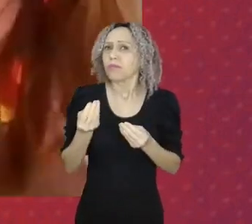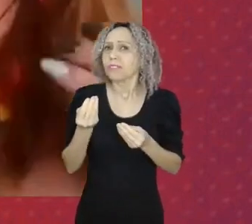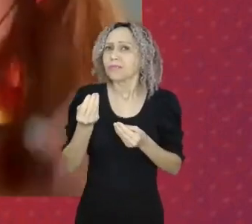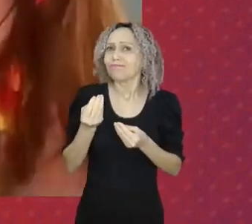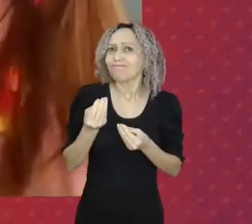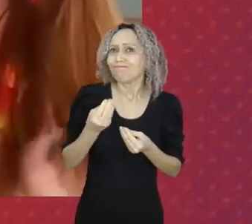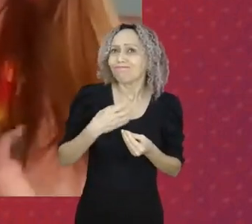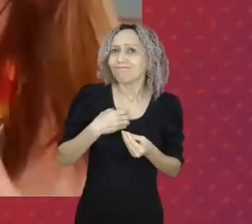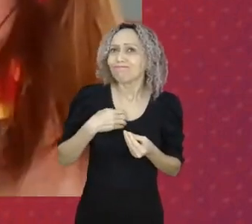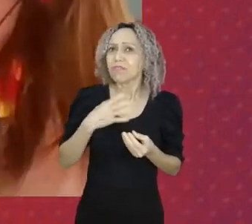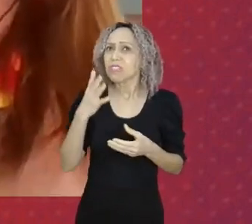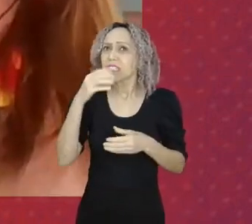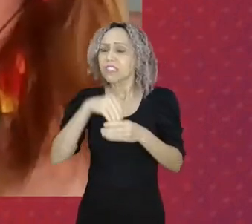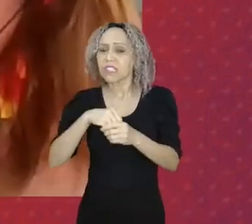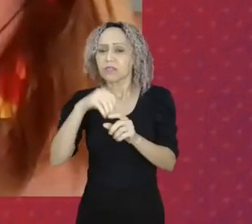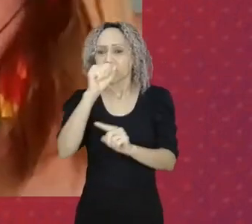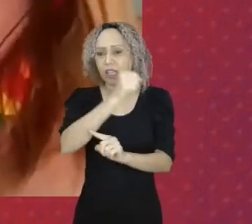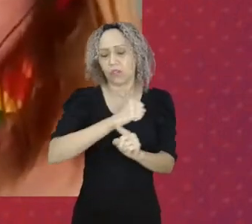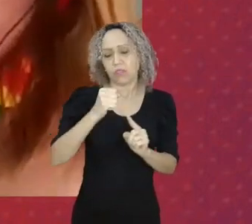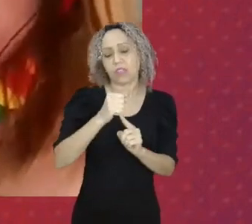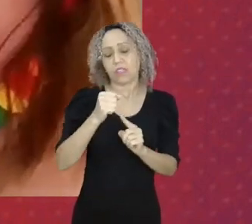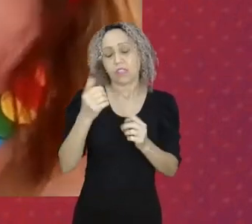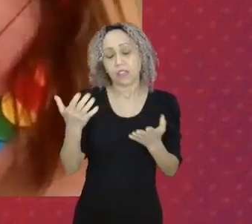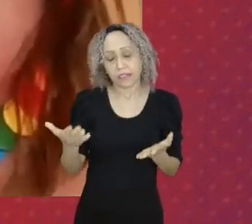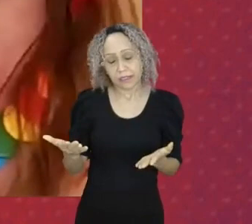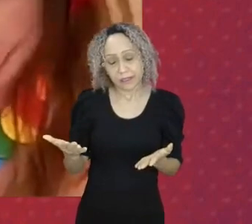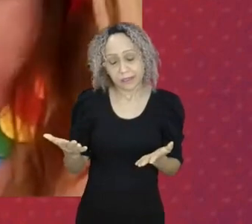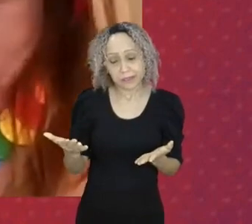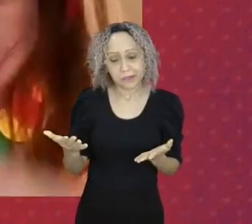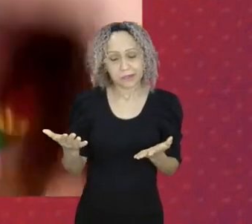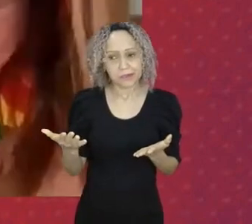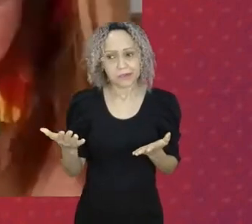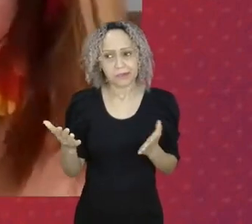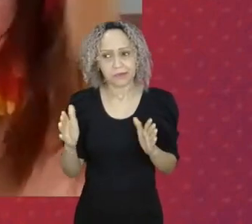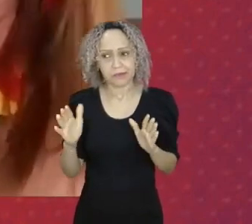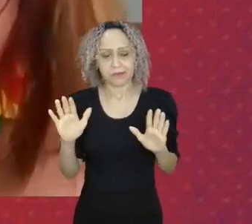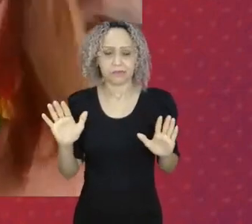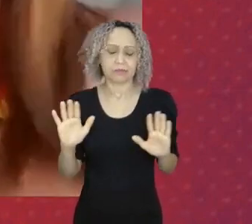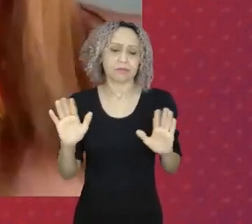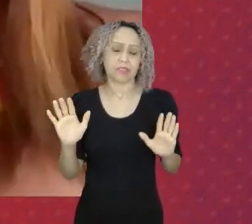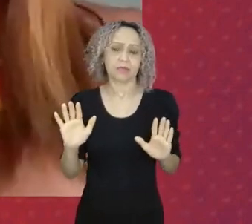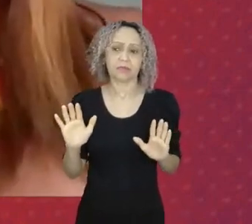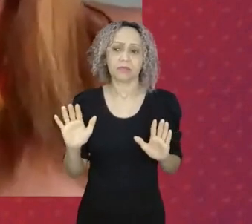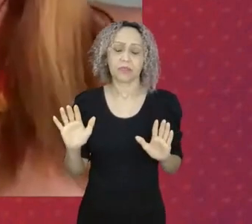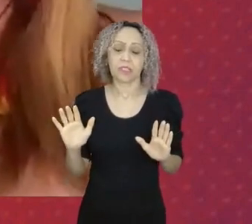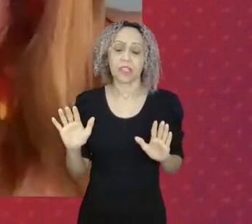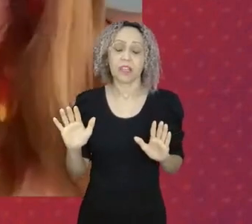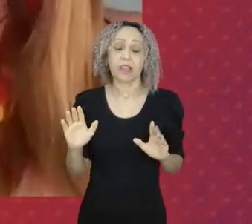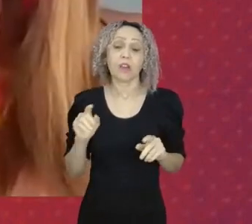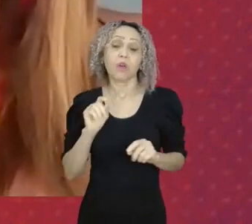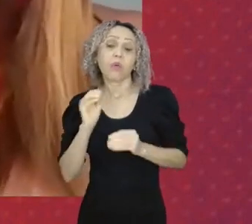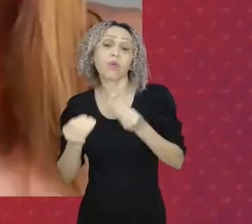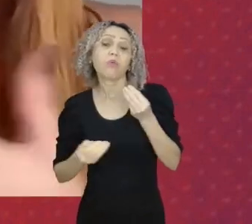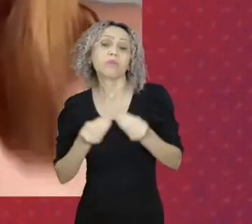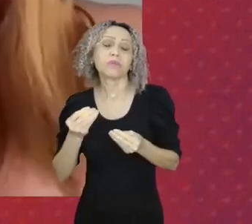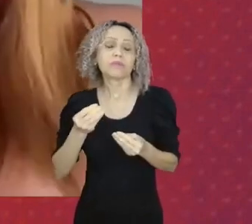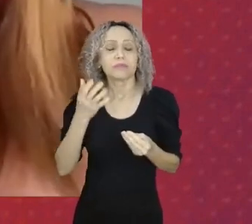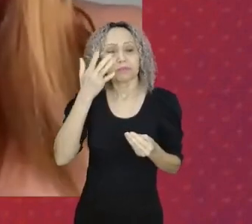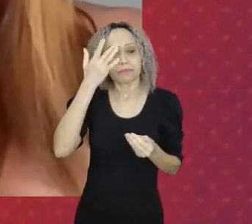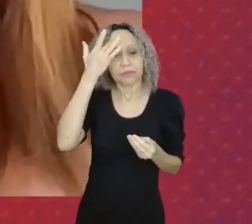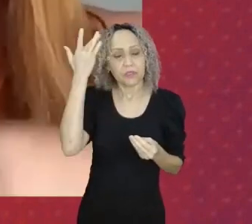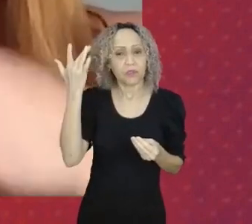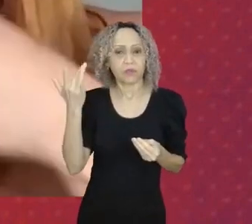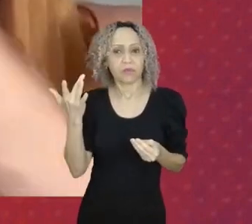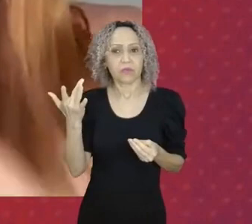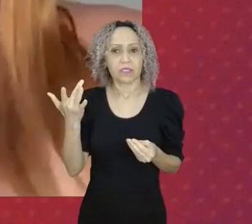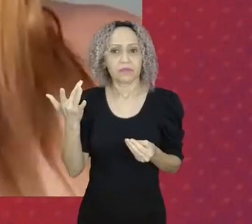Né, ela não determina quem é essa pessoa e o que essa pessoa pode ser na vida, né, como por muito tempo foi